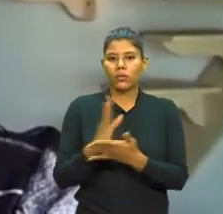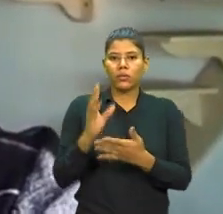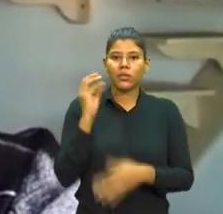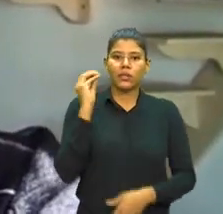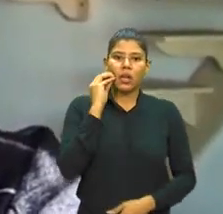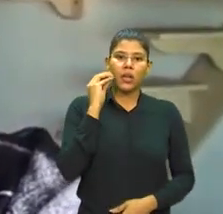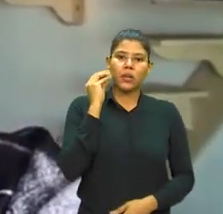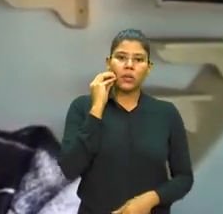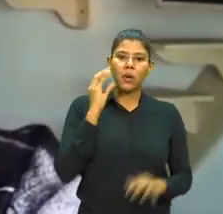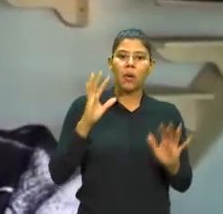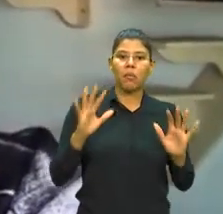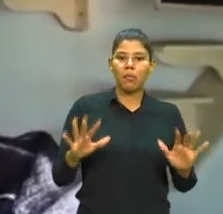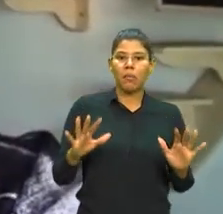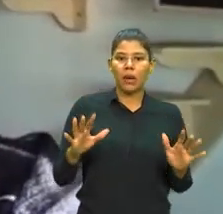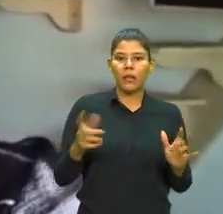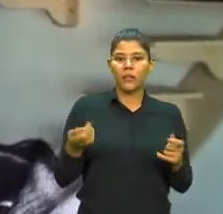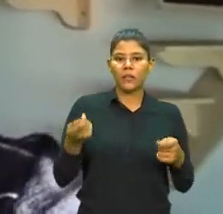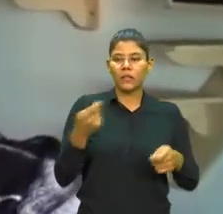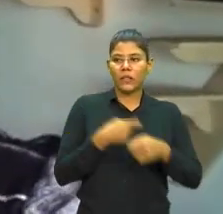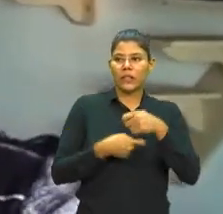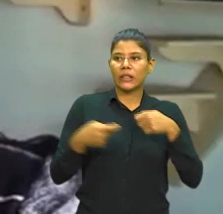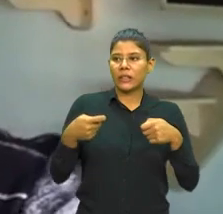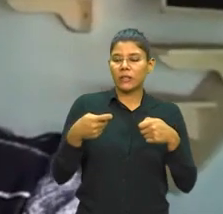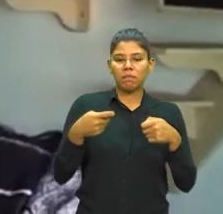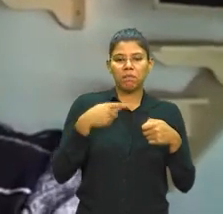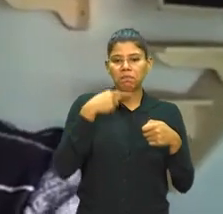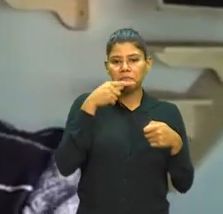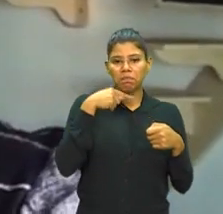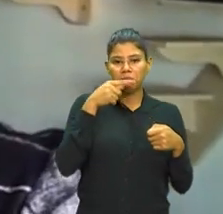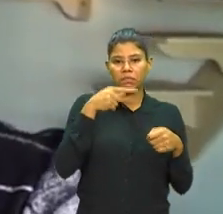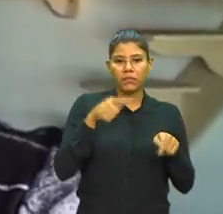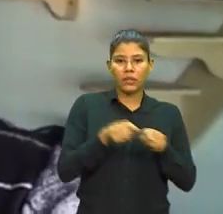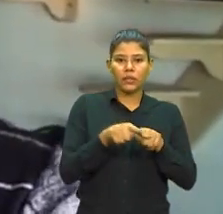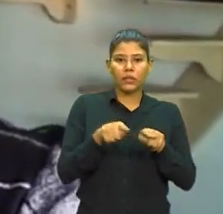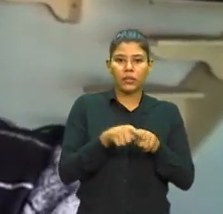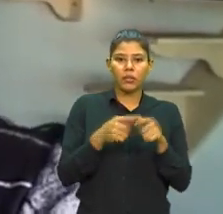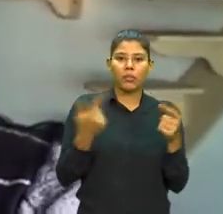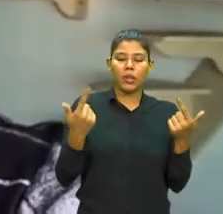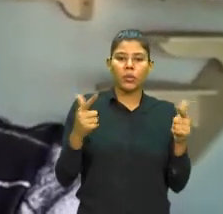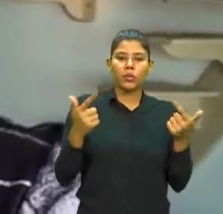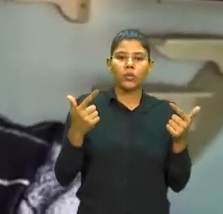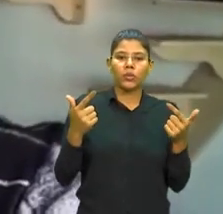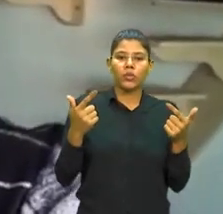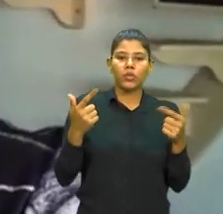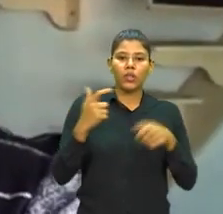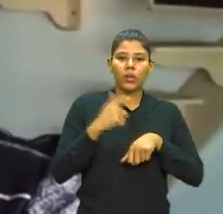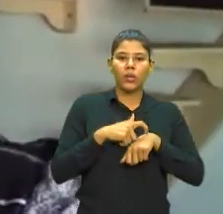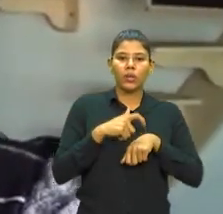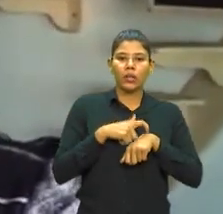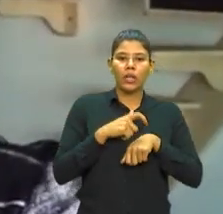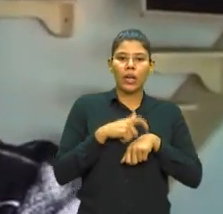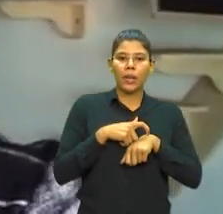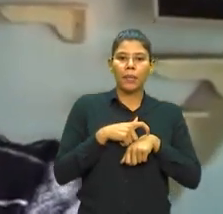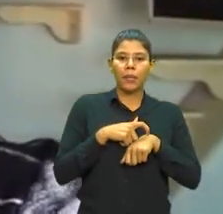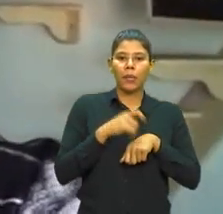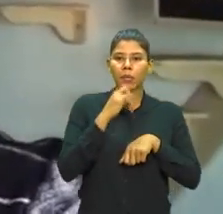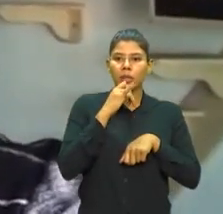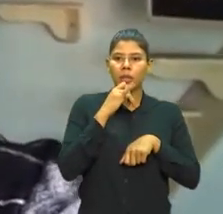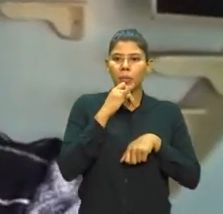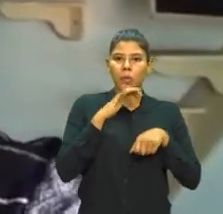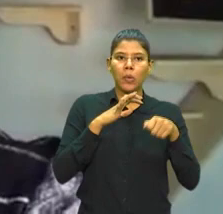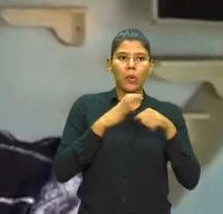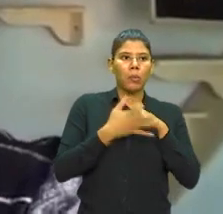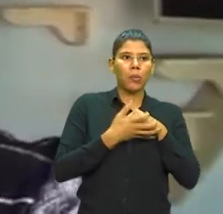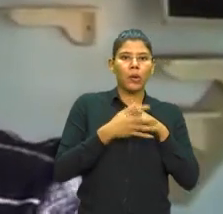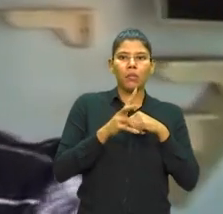isso mas a gente viu que financeiramente não ia ser viável e que também a gente não ia ter um um um tempo específico né que tipo que essa pandemia não não ia